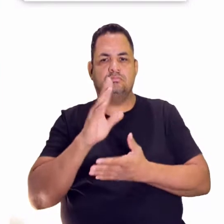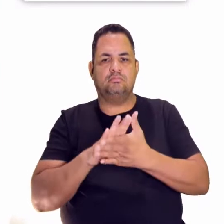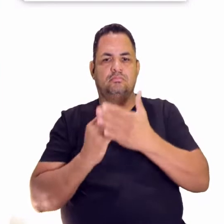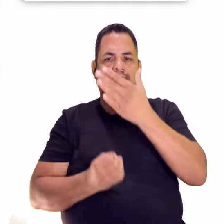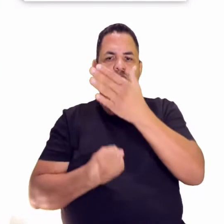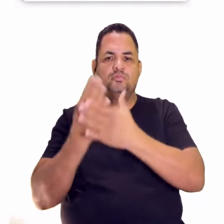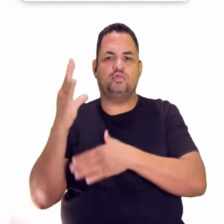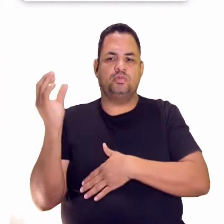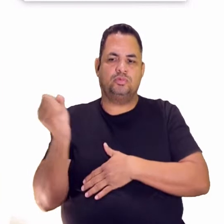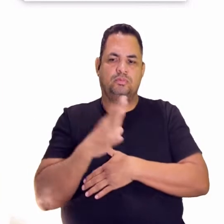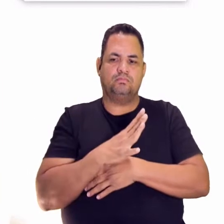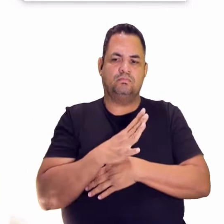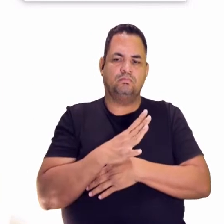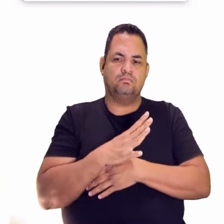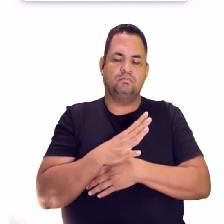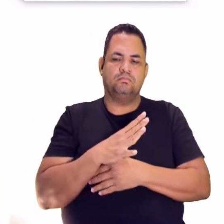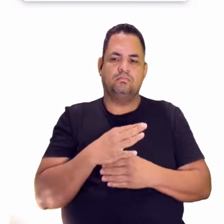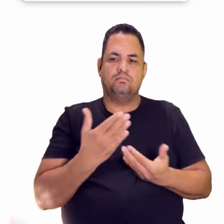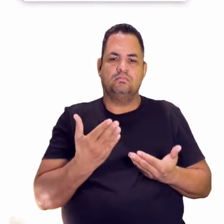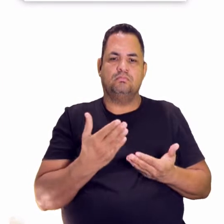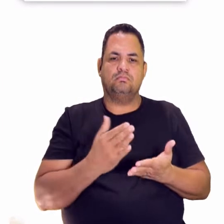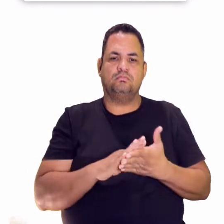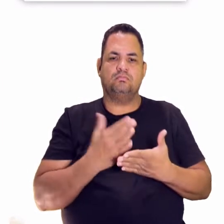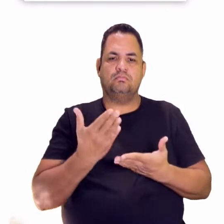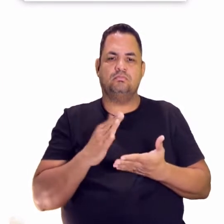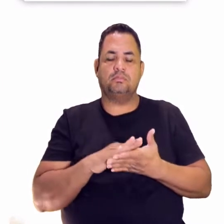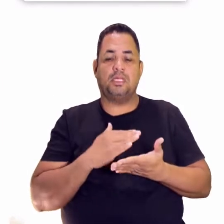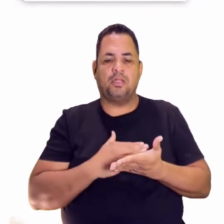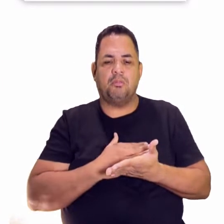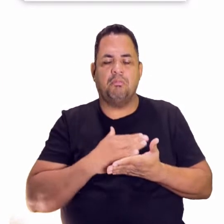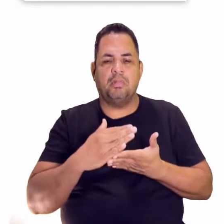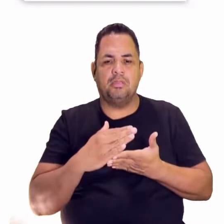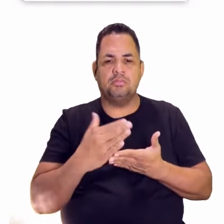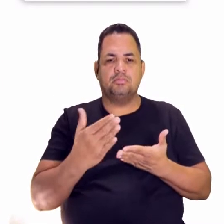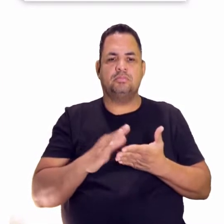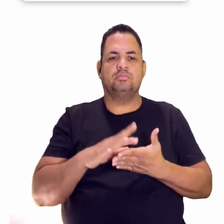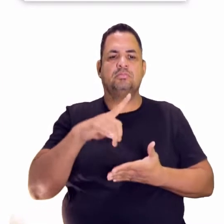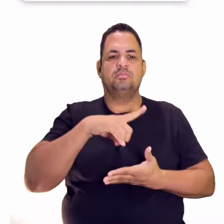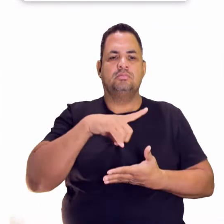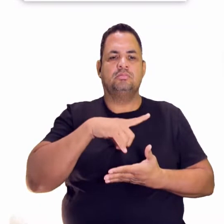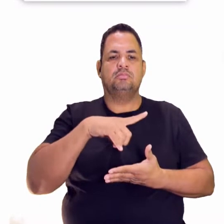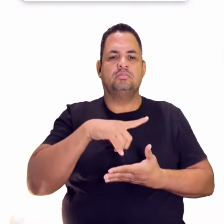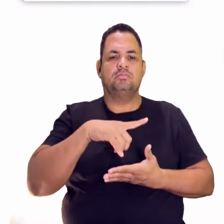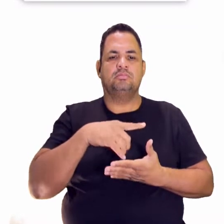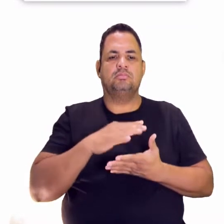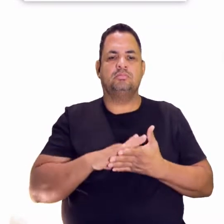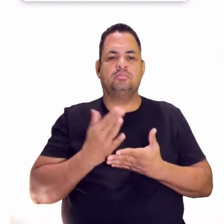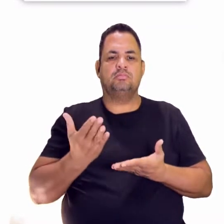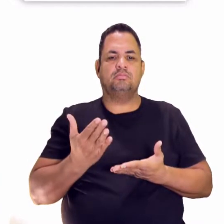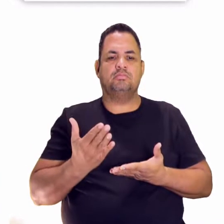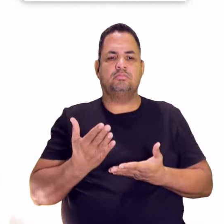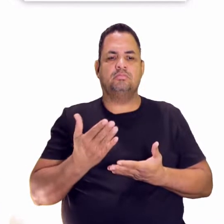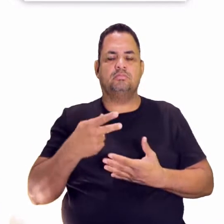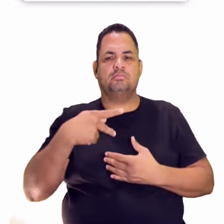uma novidade, então aquele que sai na frente, ele tem a sua